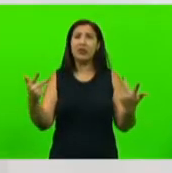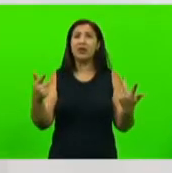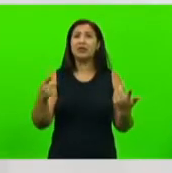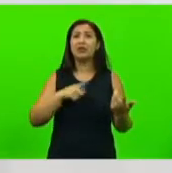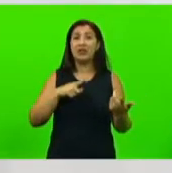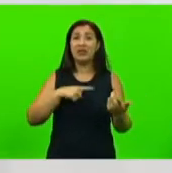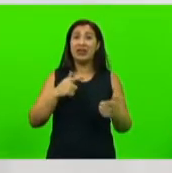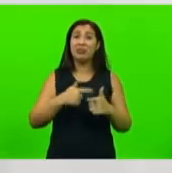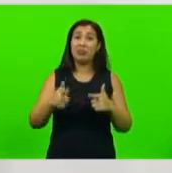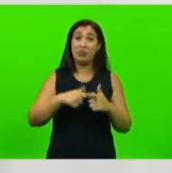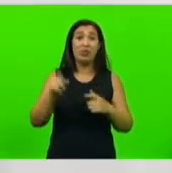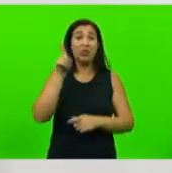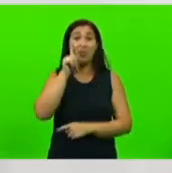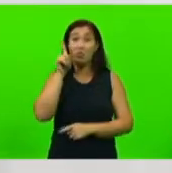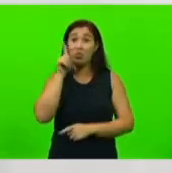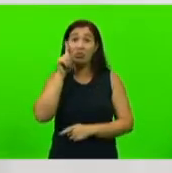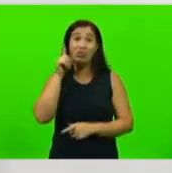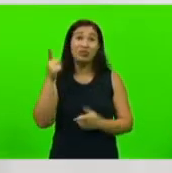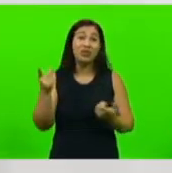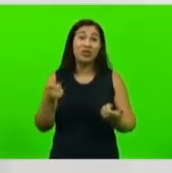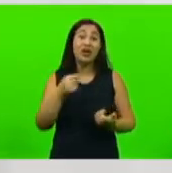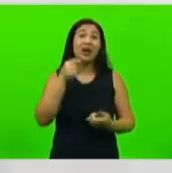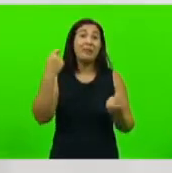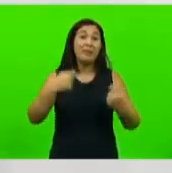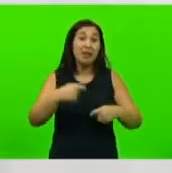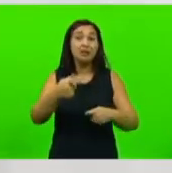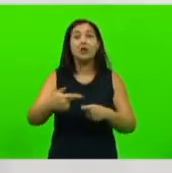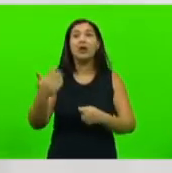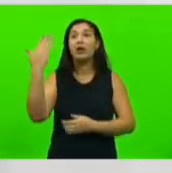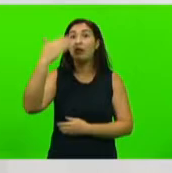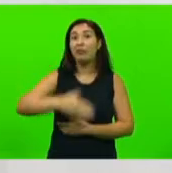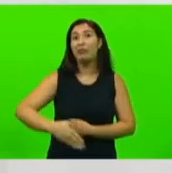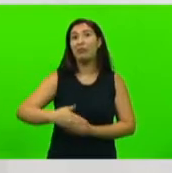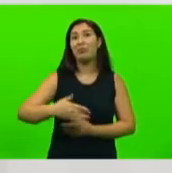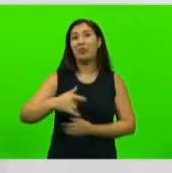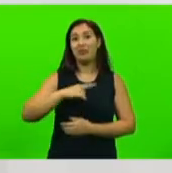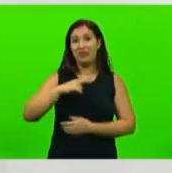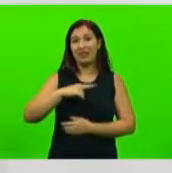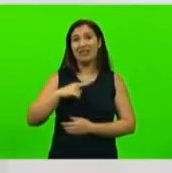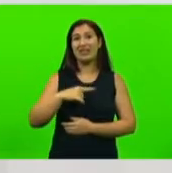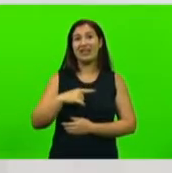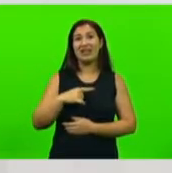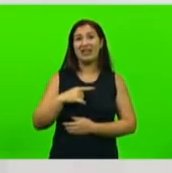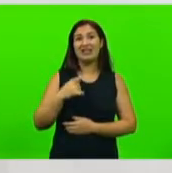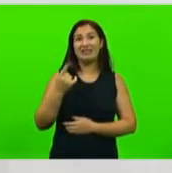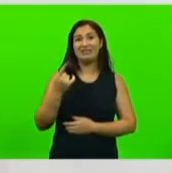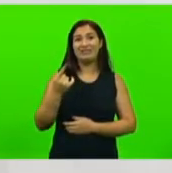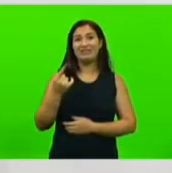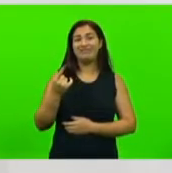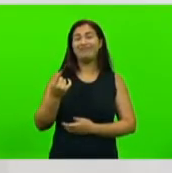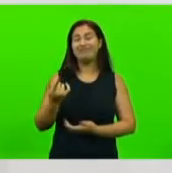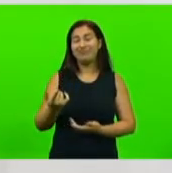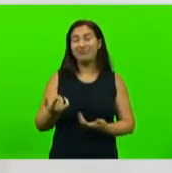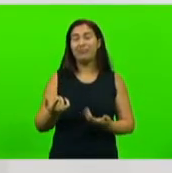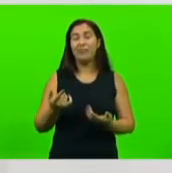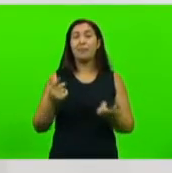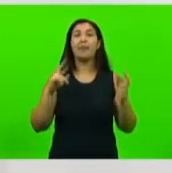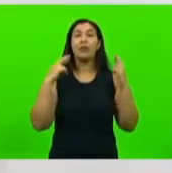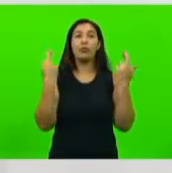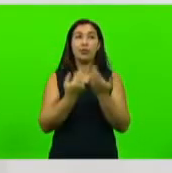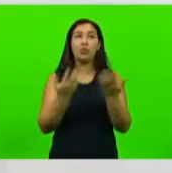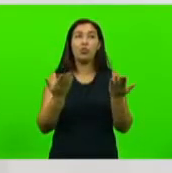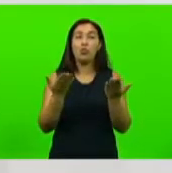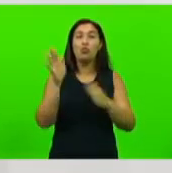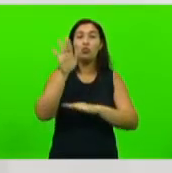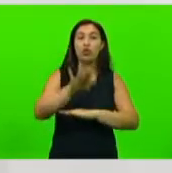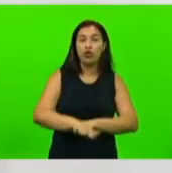diário, a dificuldade dele é comprovar essa despesa. E a dificuldade é de acessar o recurso. Então, a reunião de hoje à tarde é justamente